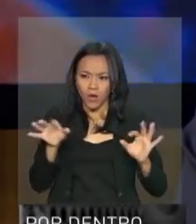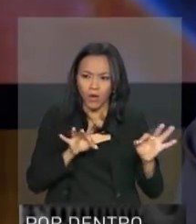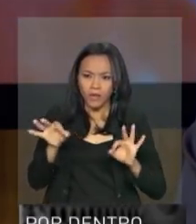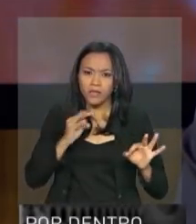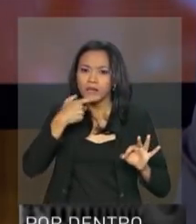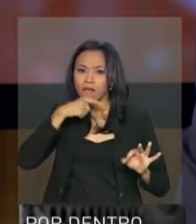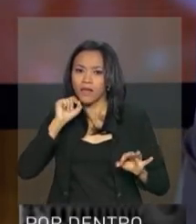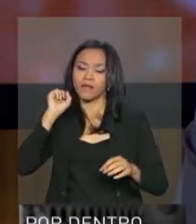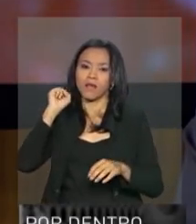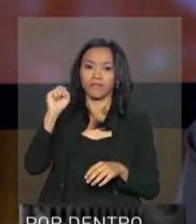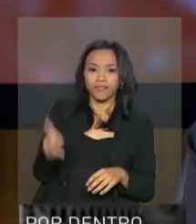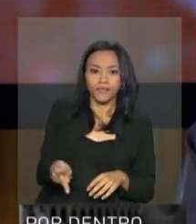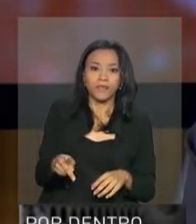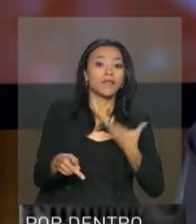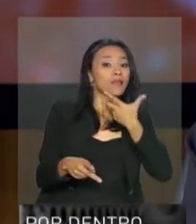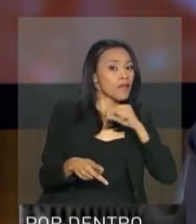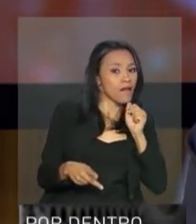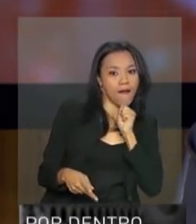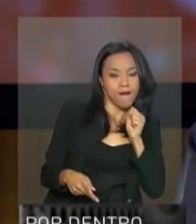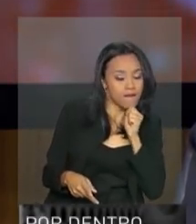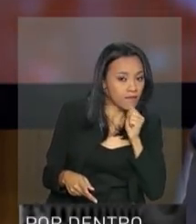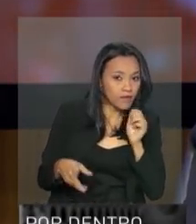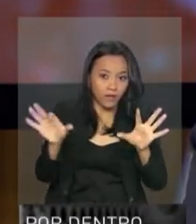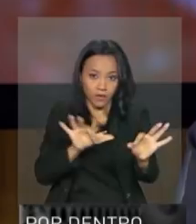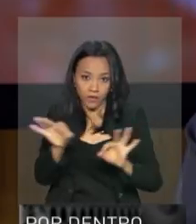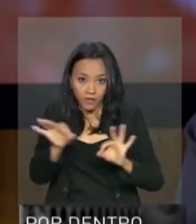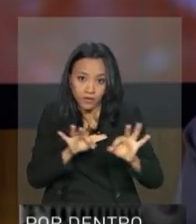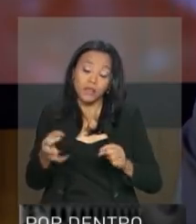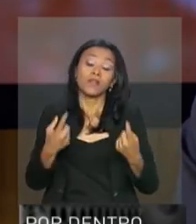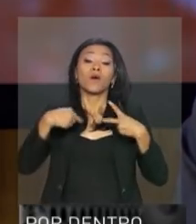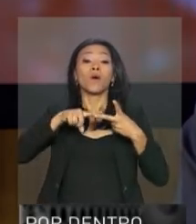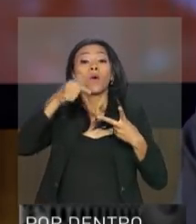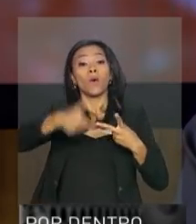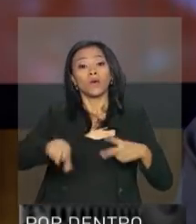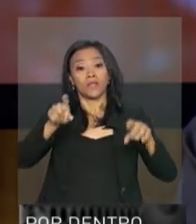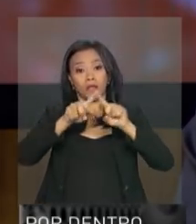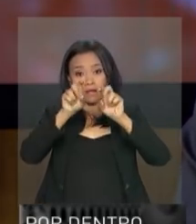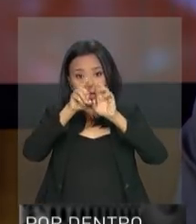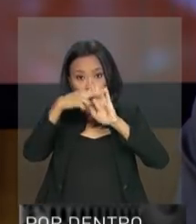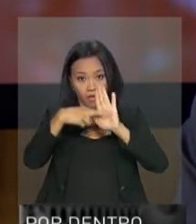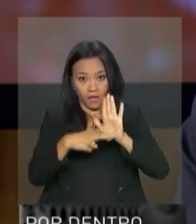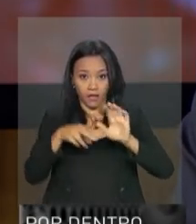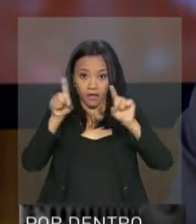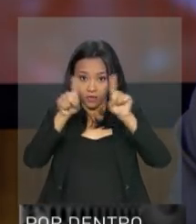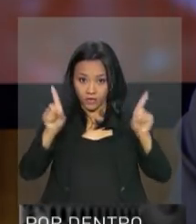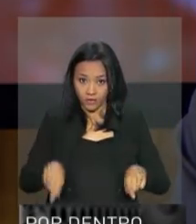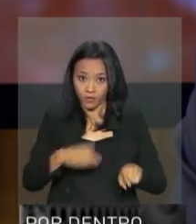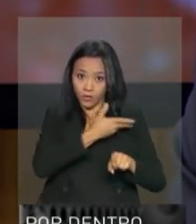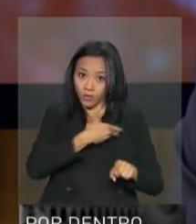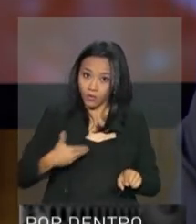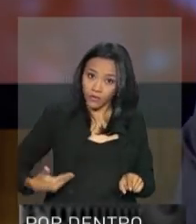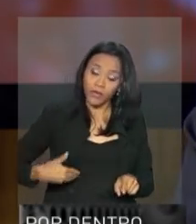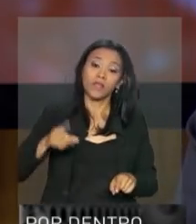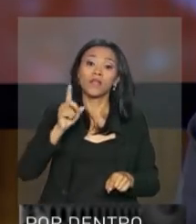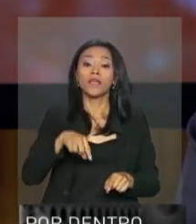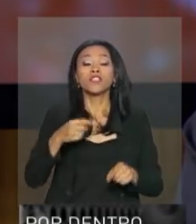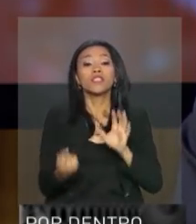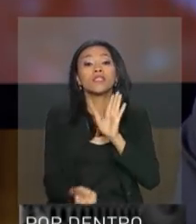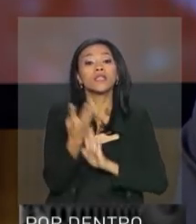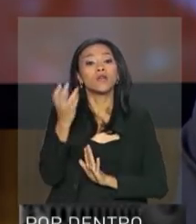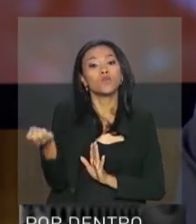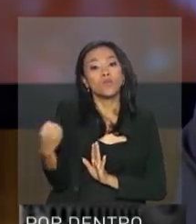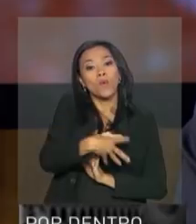por outro lado também, no que toca ao regime dos servidores públicos, a gente cria um sistema que a gente pode dizer que seria um sistema híbrido, né? Que ele